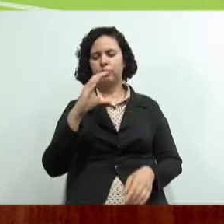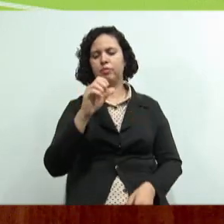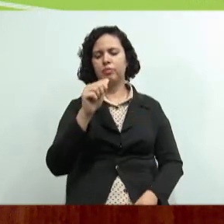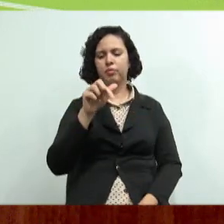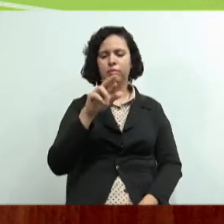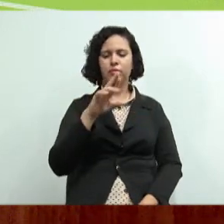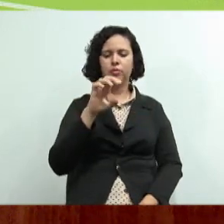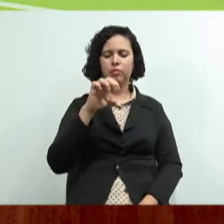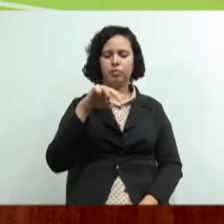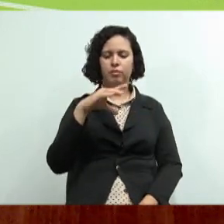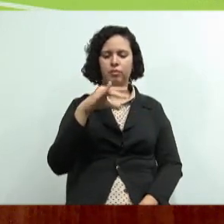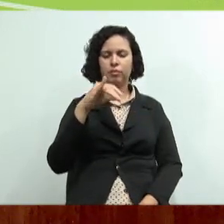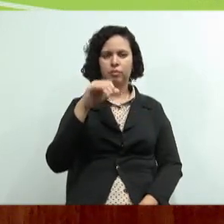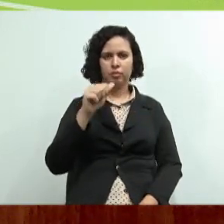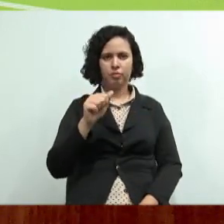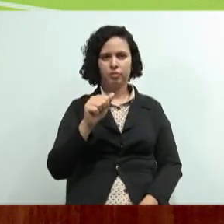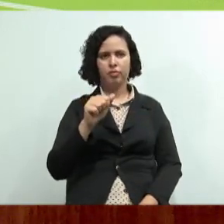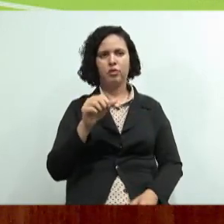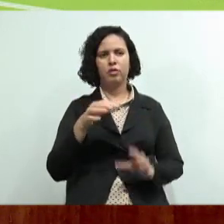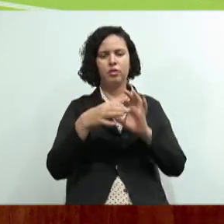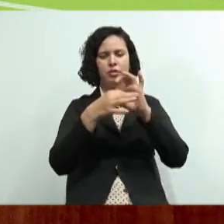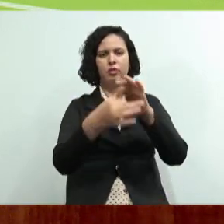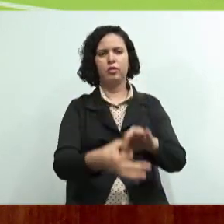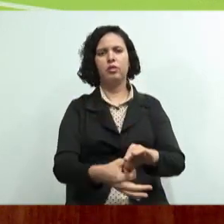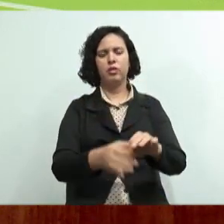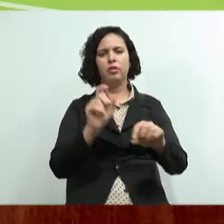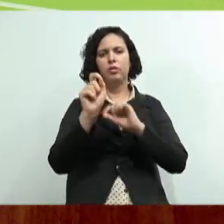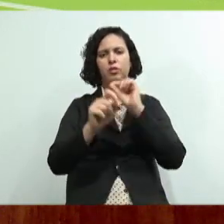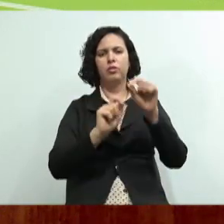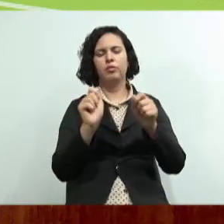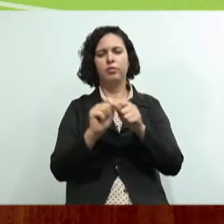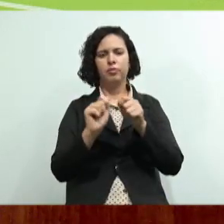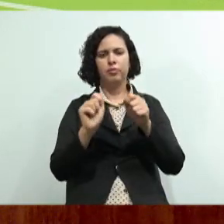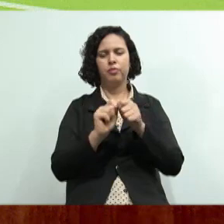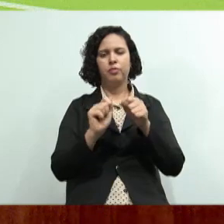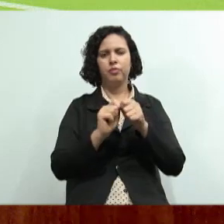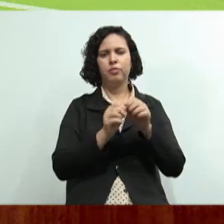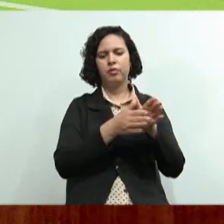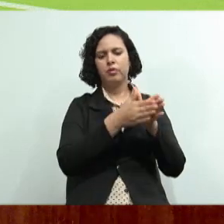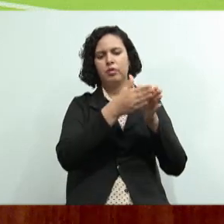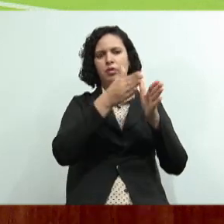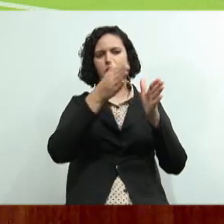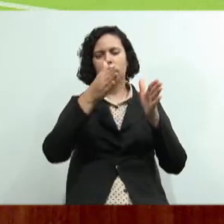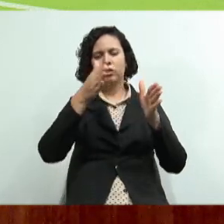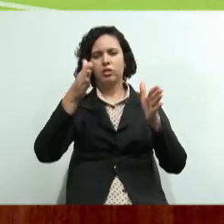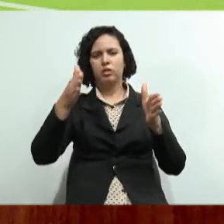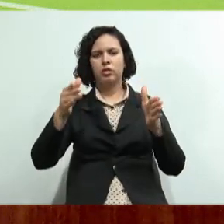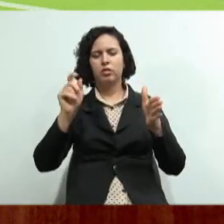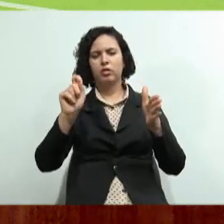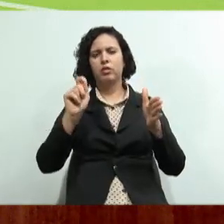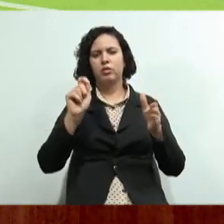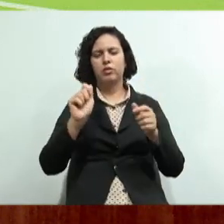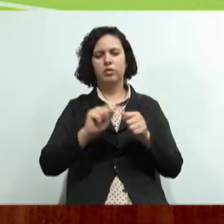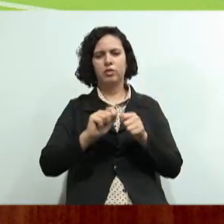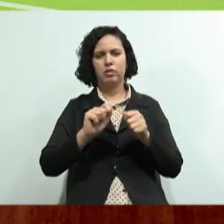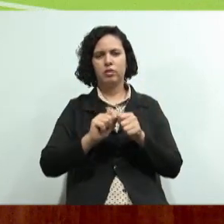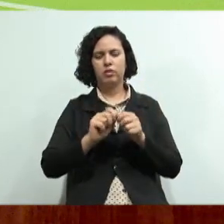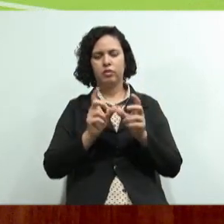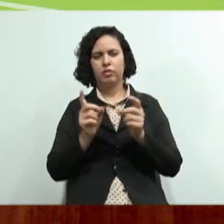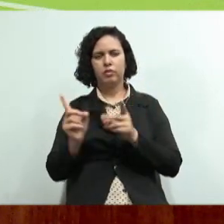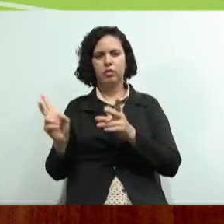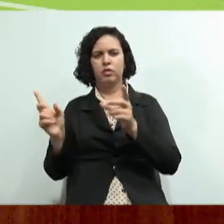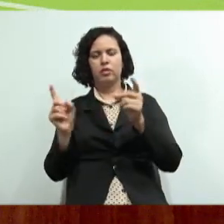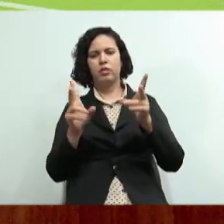de cultura, ao que você vai produzir, porque esse tempo é dado justamente para o agricultor produzir,